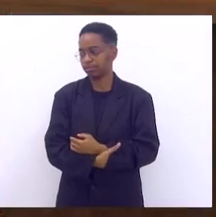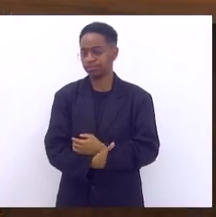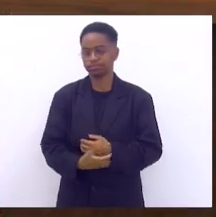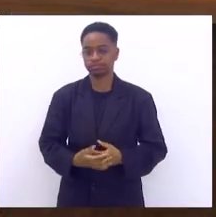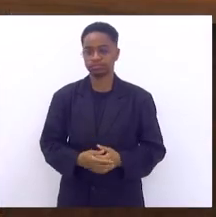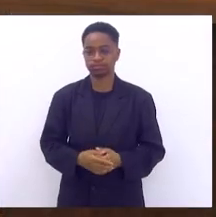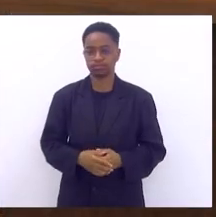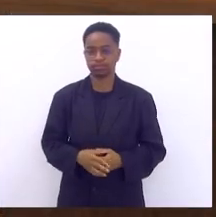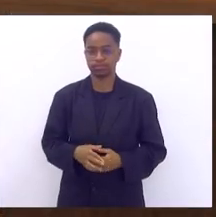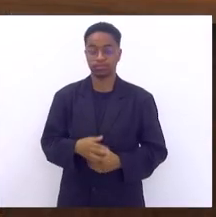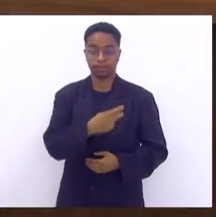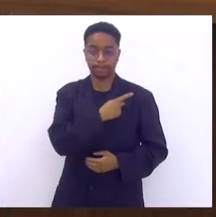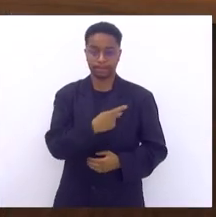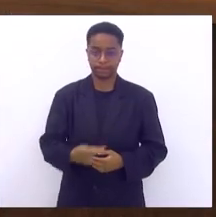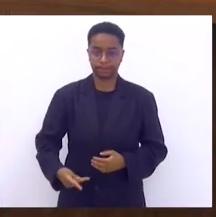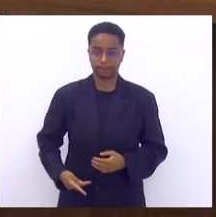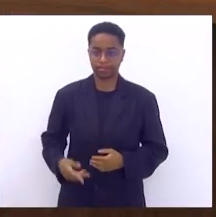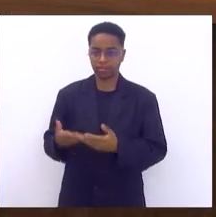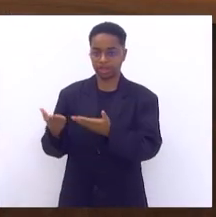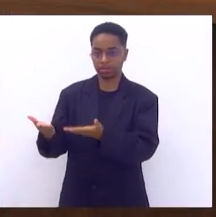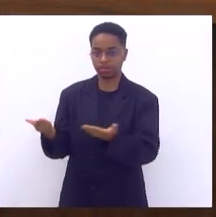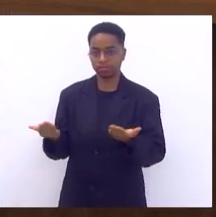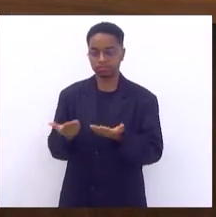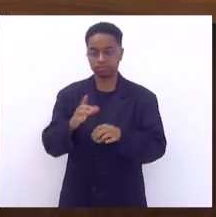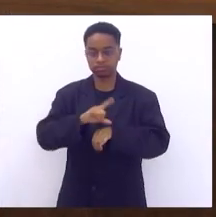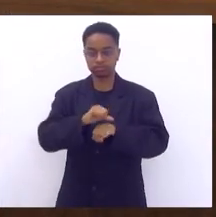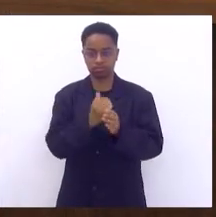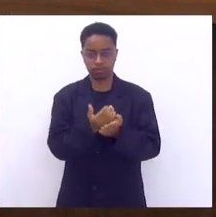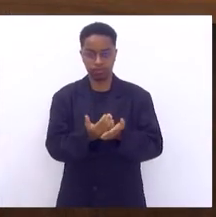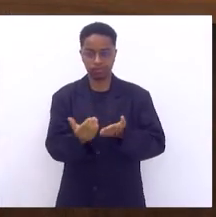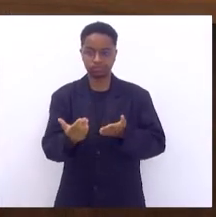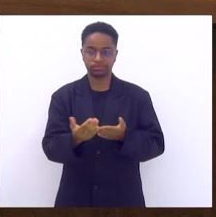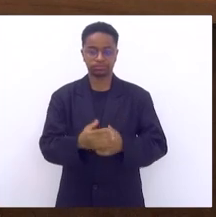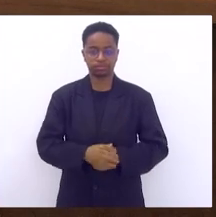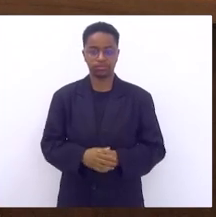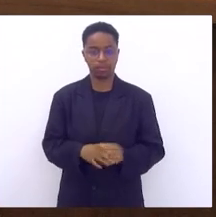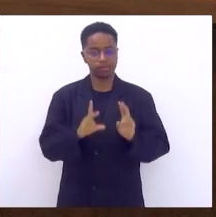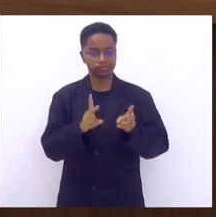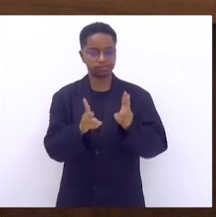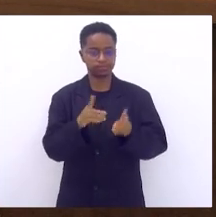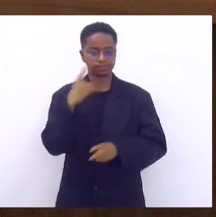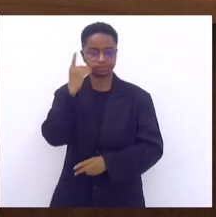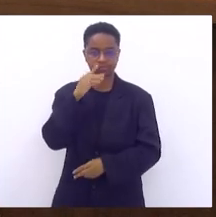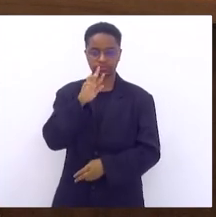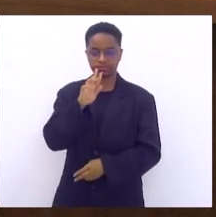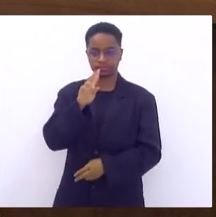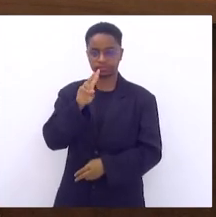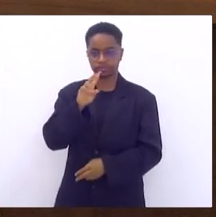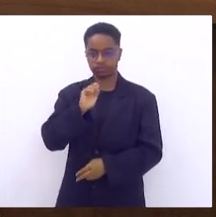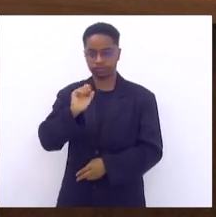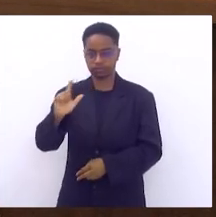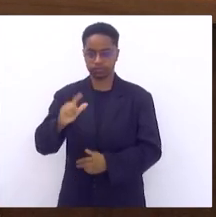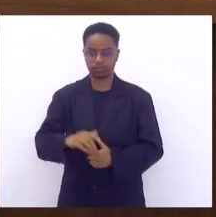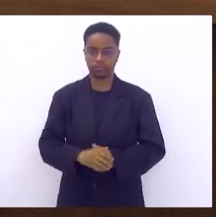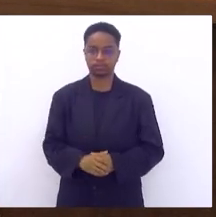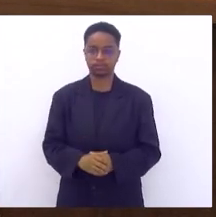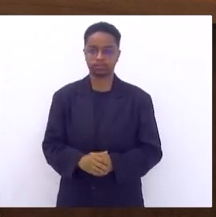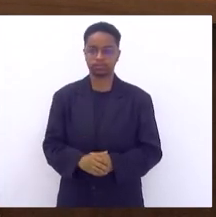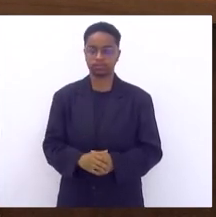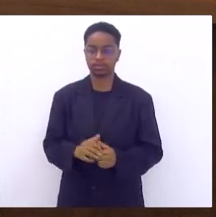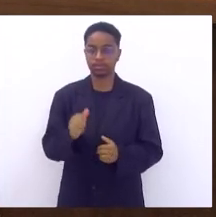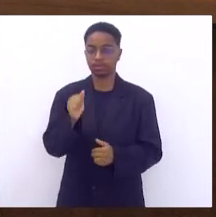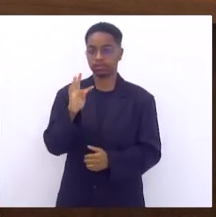Senhor presidente do expediente inicial, para variar, deputado Valda Ceasa. A